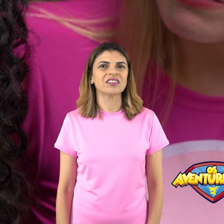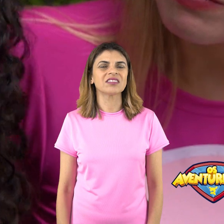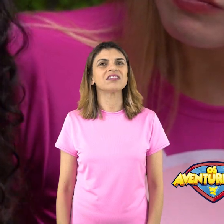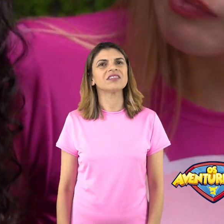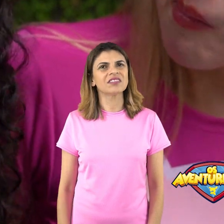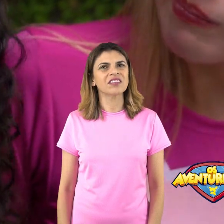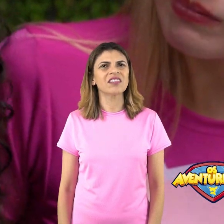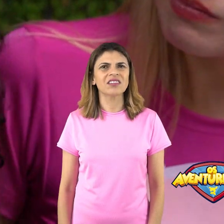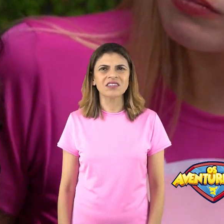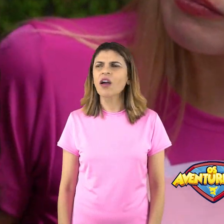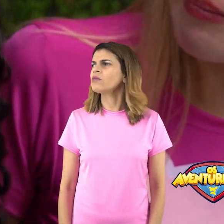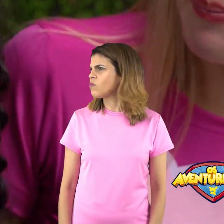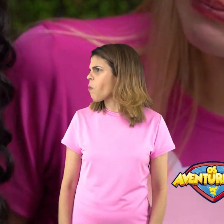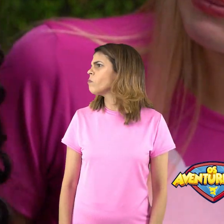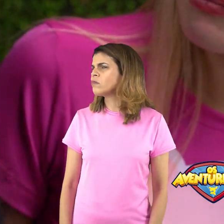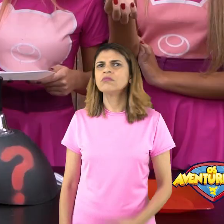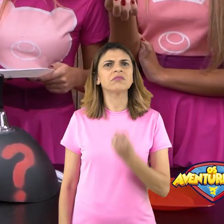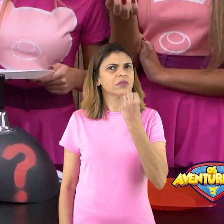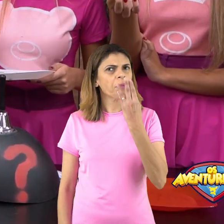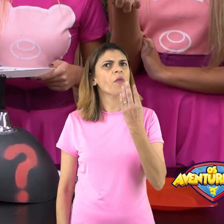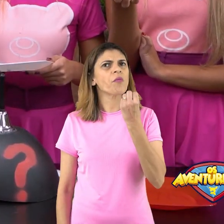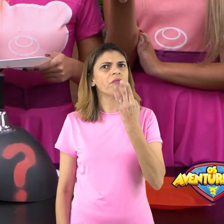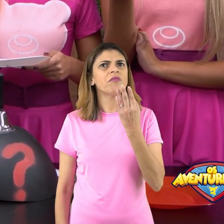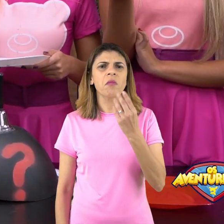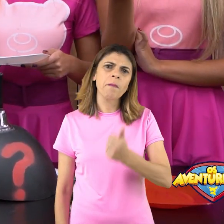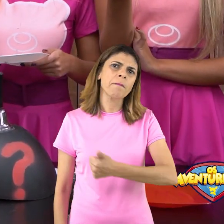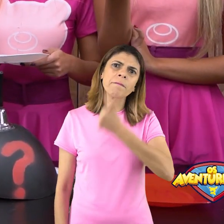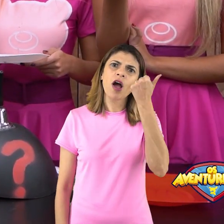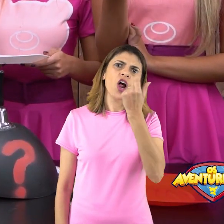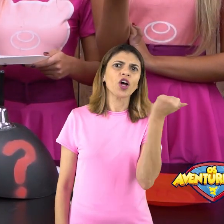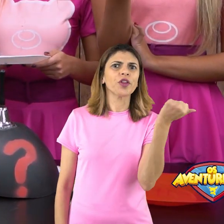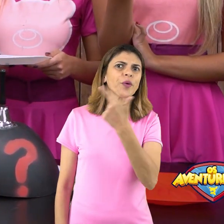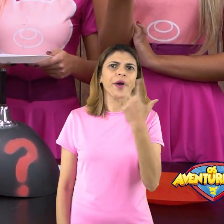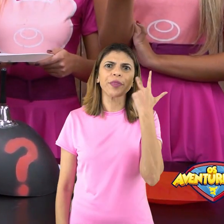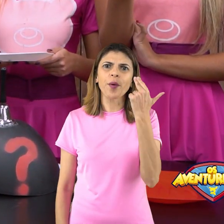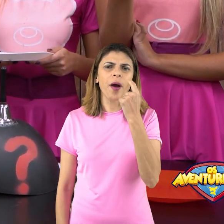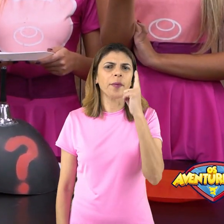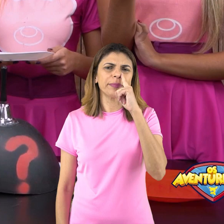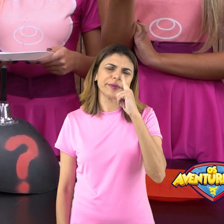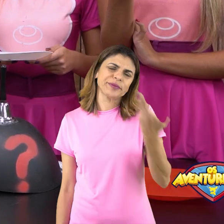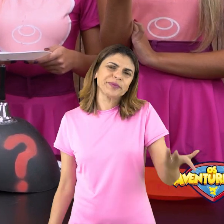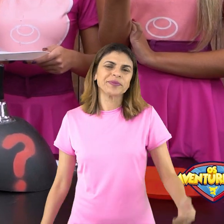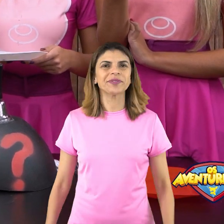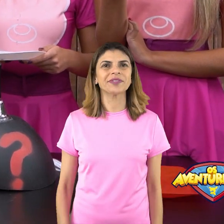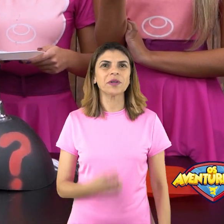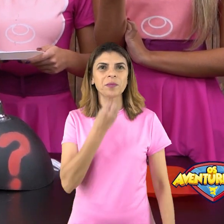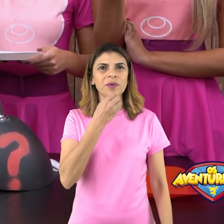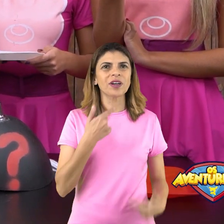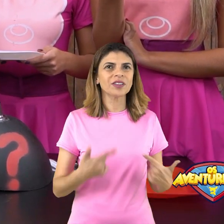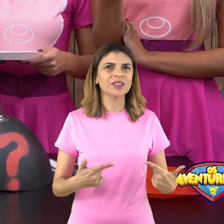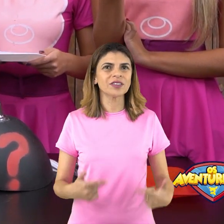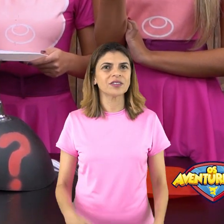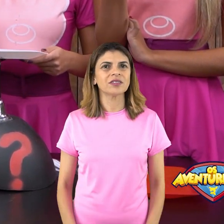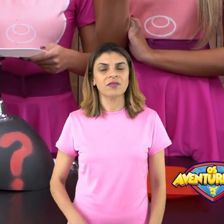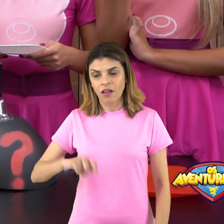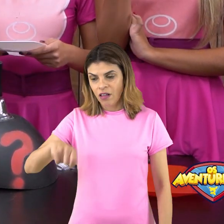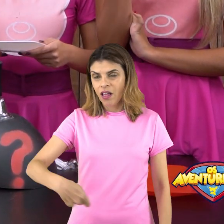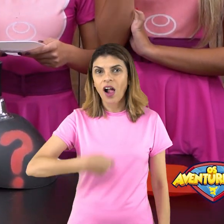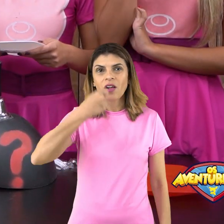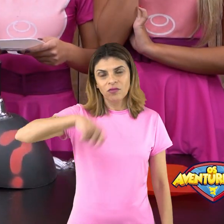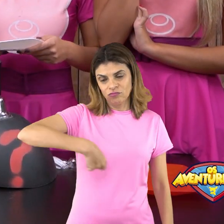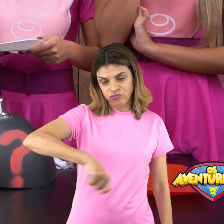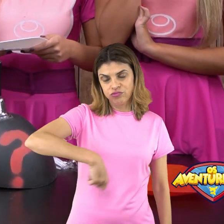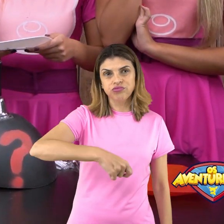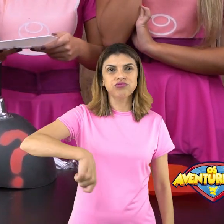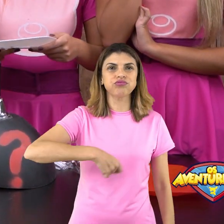Vai. Quentinho. Tá bom? Bom? Melhor do que o normal. Então agora, olha, boa sorte. Tá aqui o garfinho. Garfo, com garfinho e tudo, ó, pra